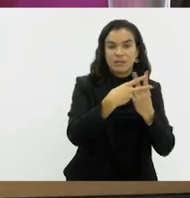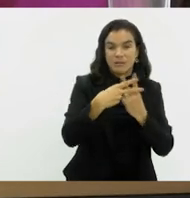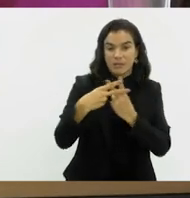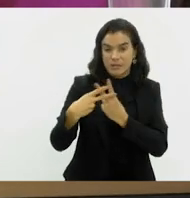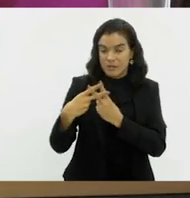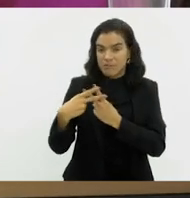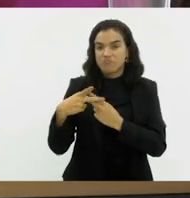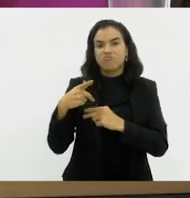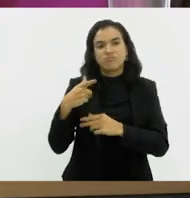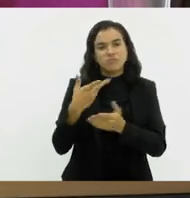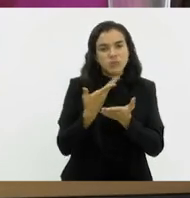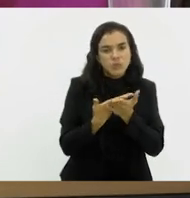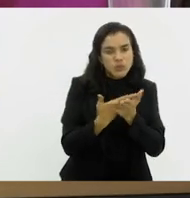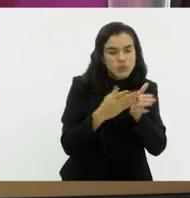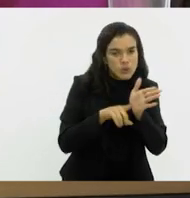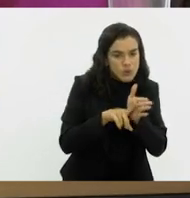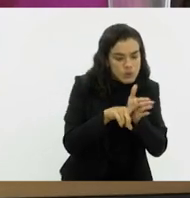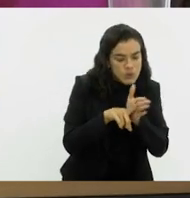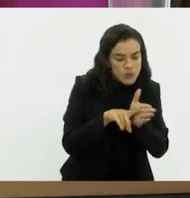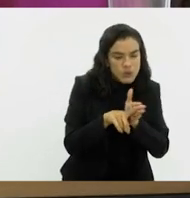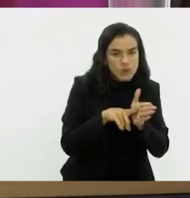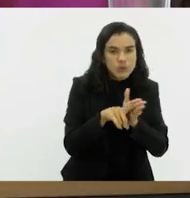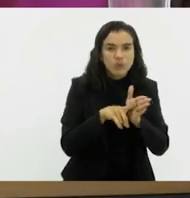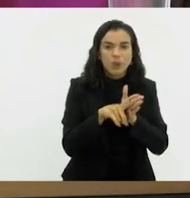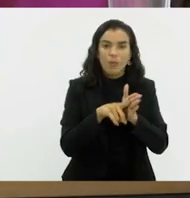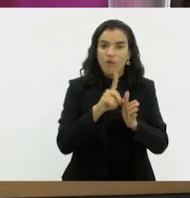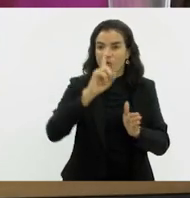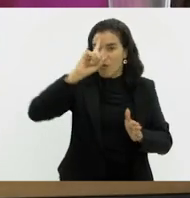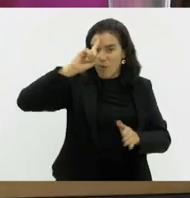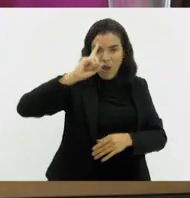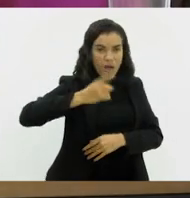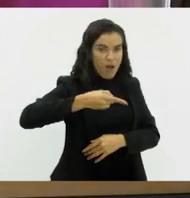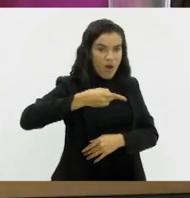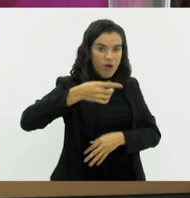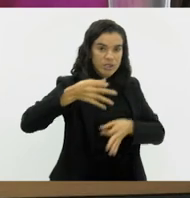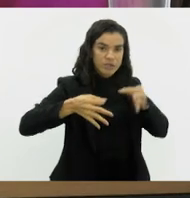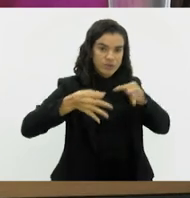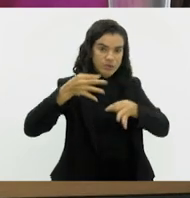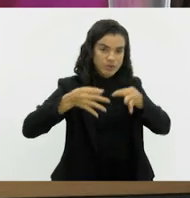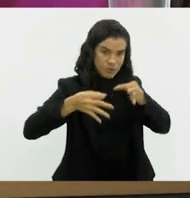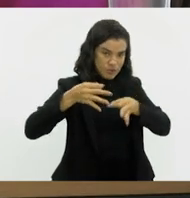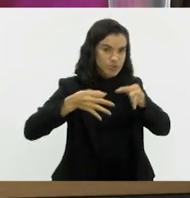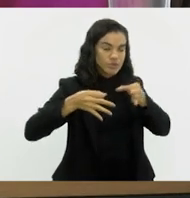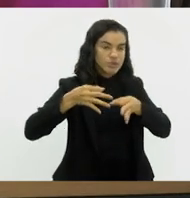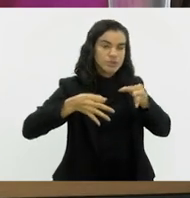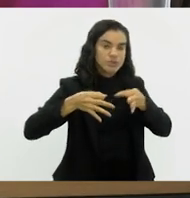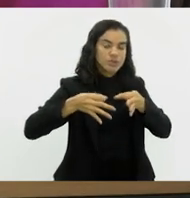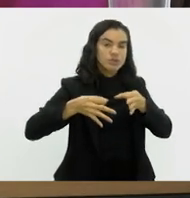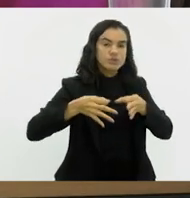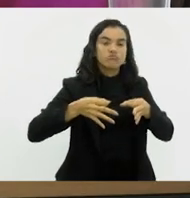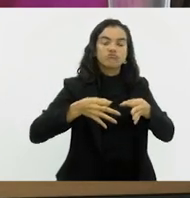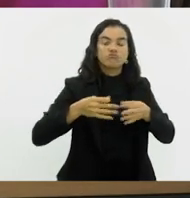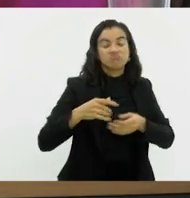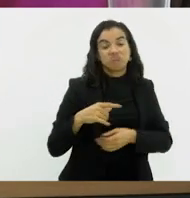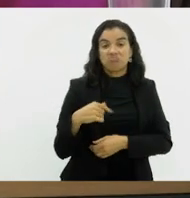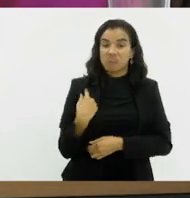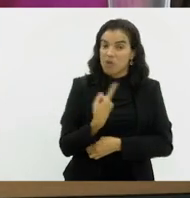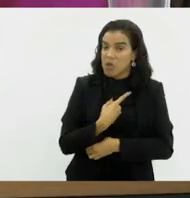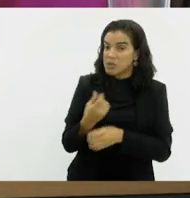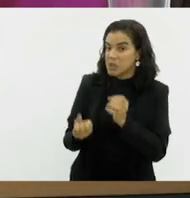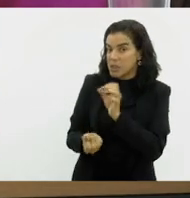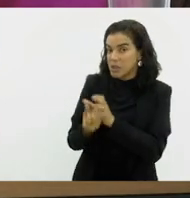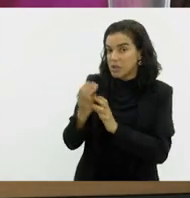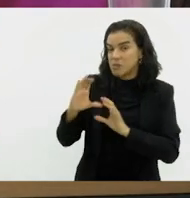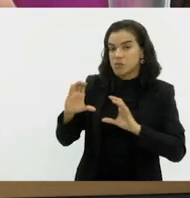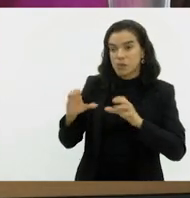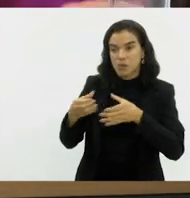sobre o projeto, que foi uma ordem, né, da Justiça, e assim o fizemos. Nós criamos um grupo